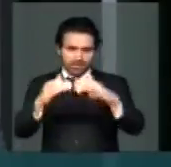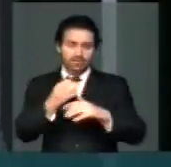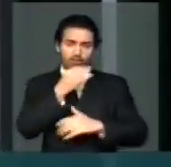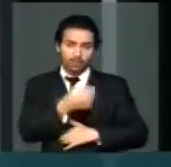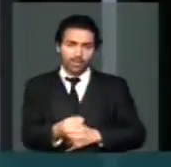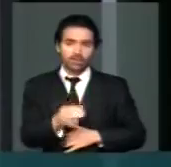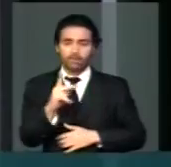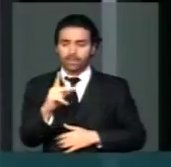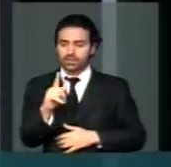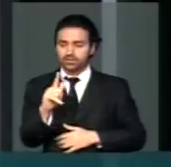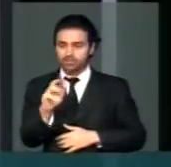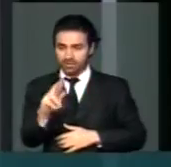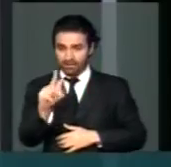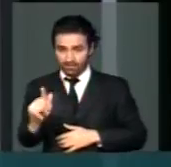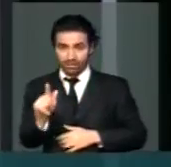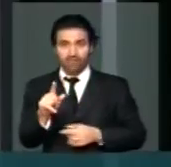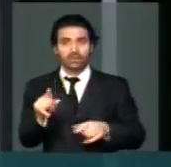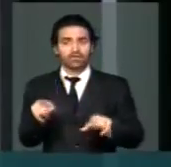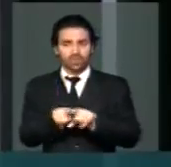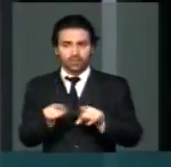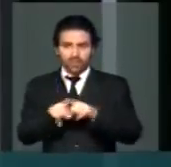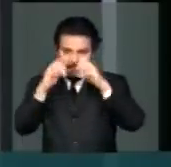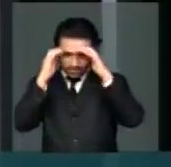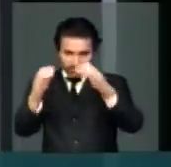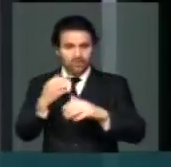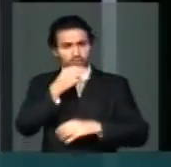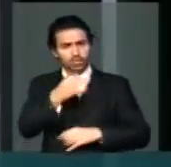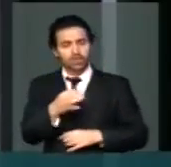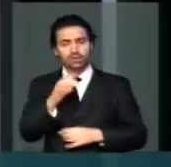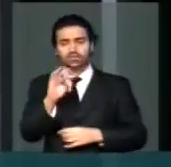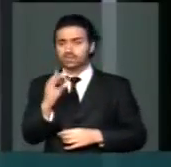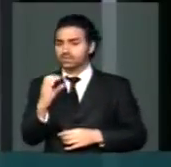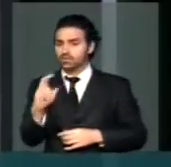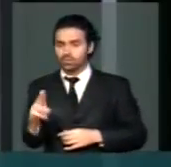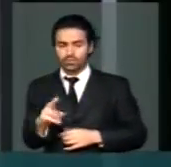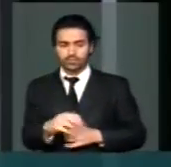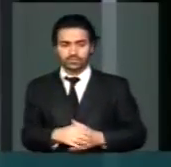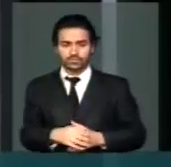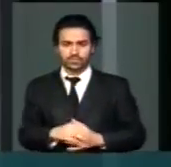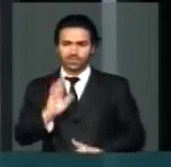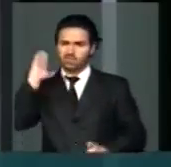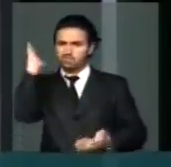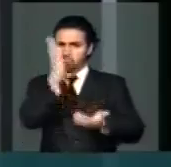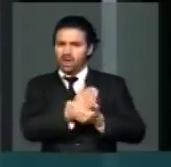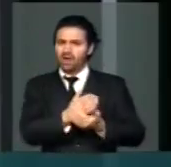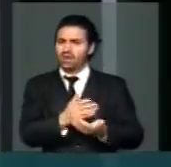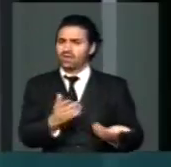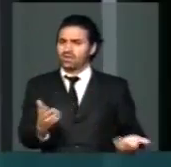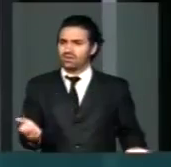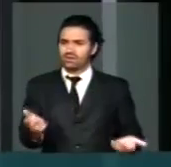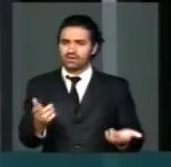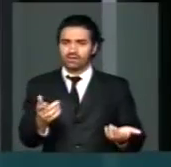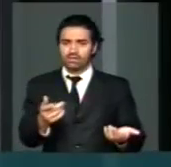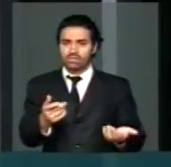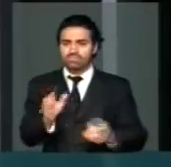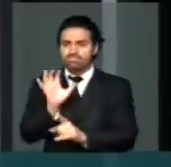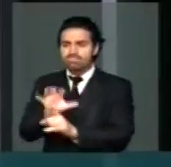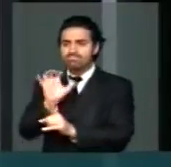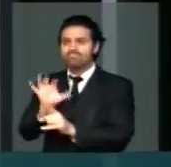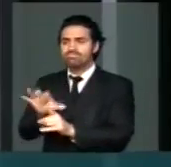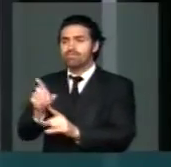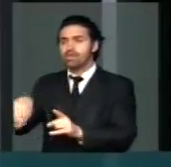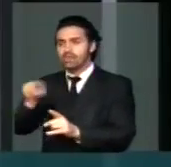da PGR. Respeitem a opinião do TCU. Parem de aparelhar as nossas